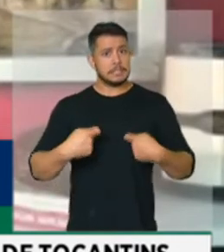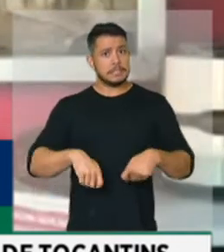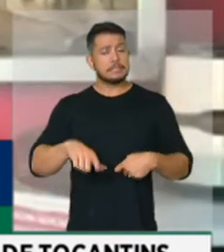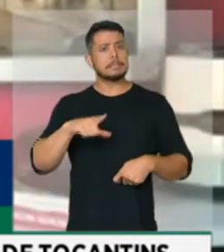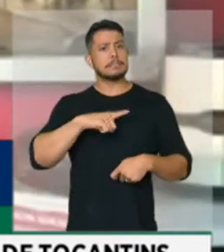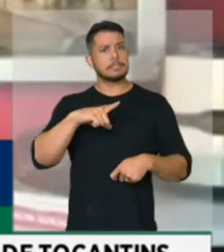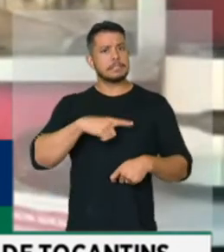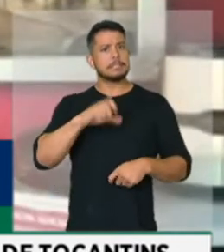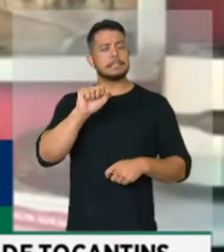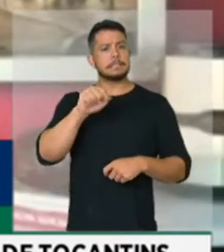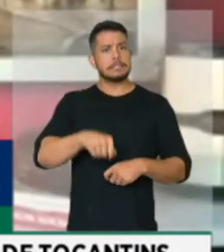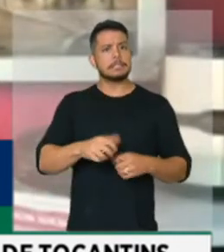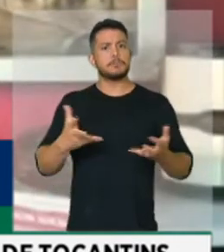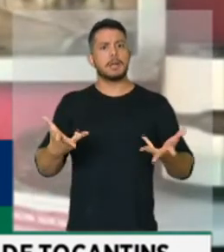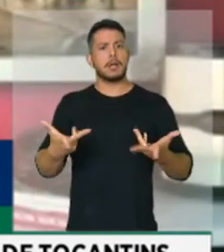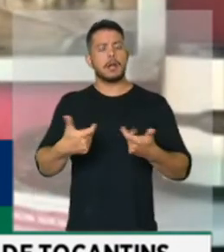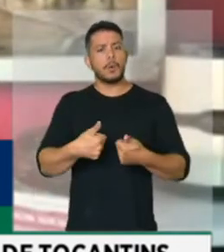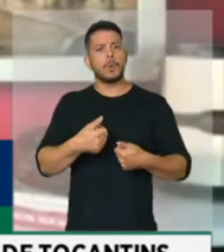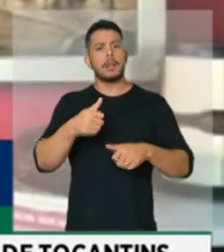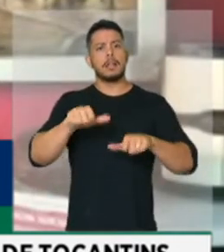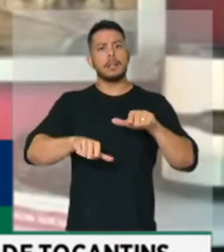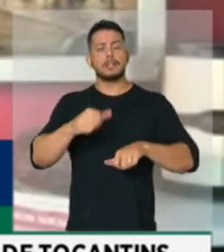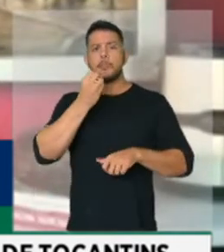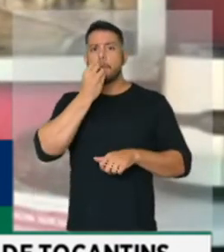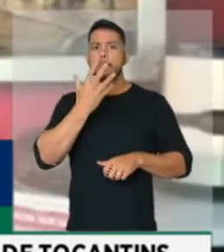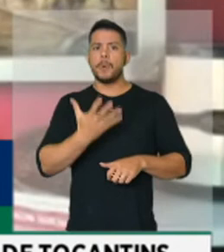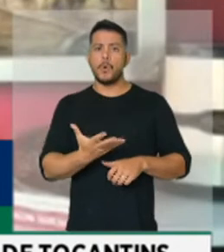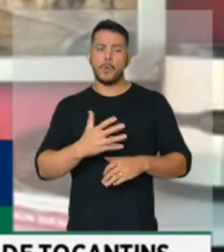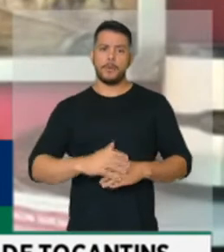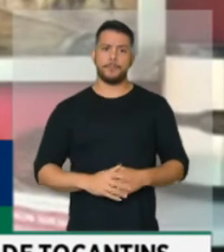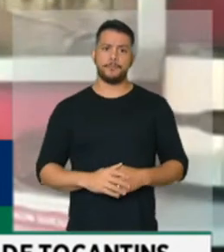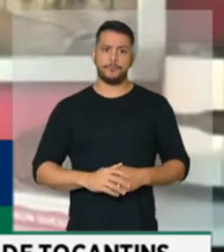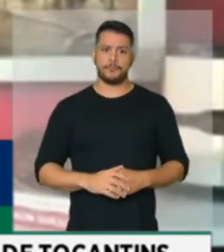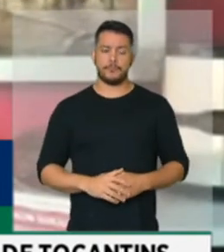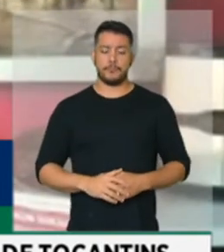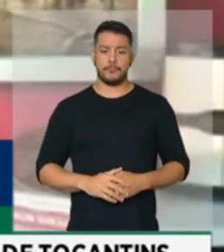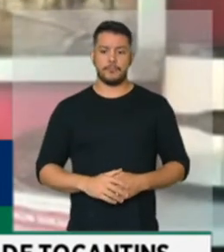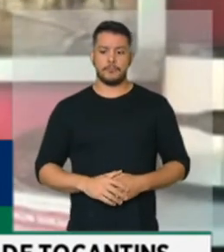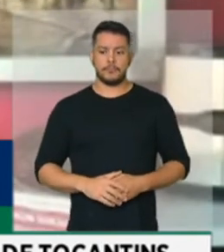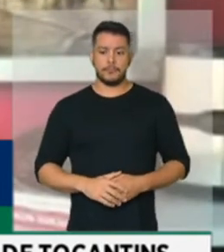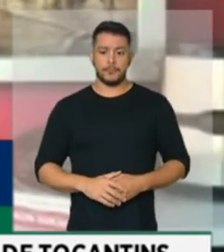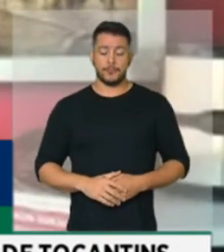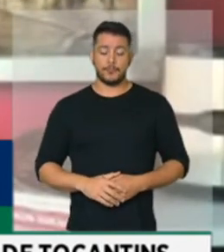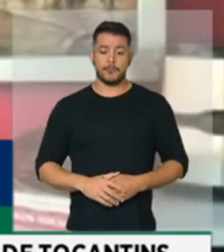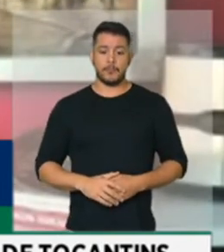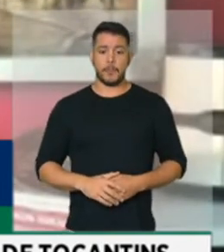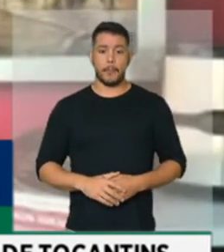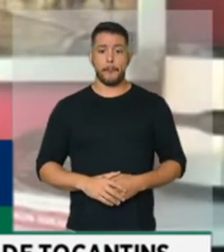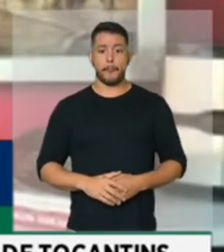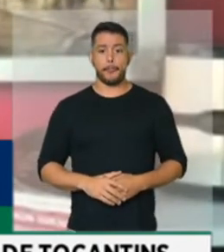qualidade ao cidadão brasileiro. Então, presidente, eu